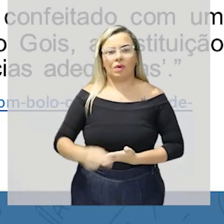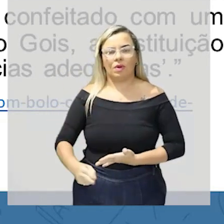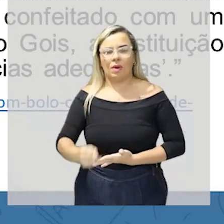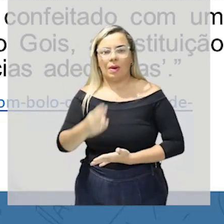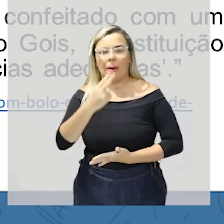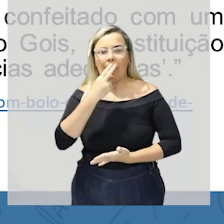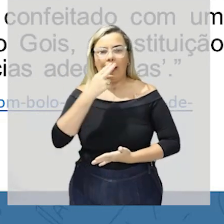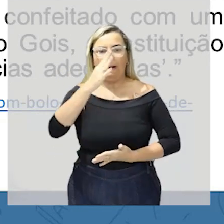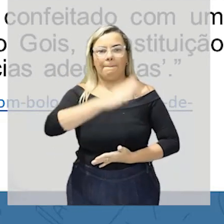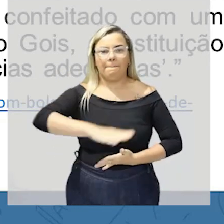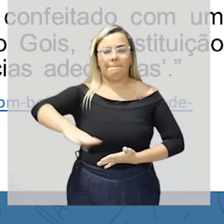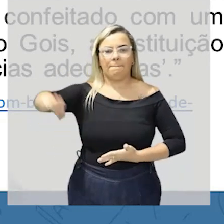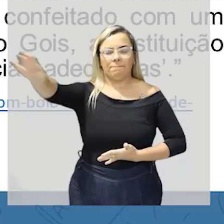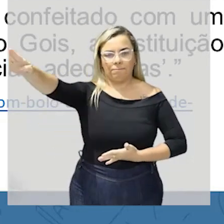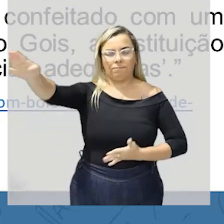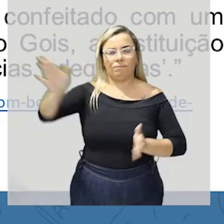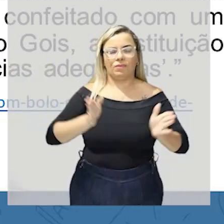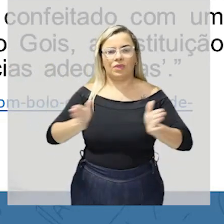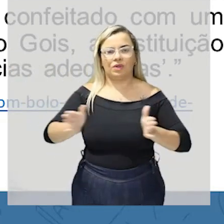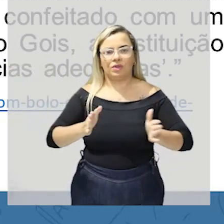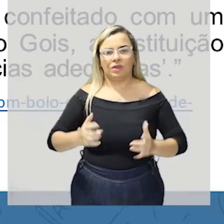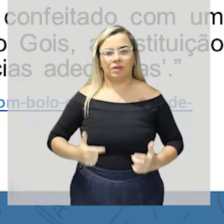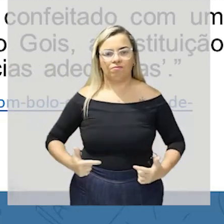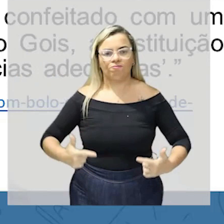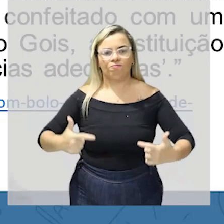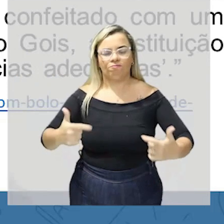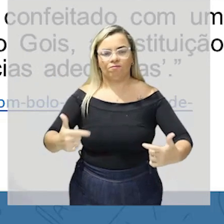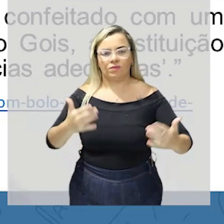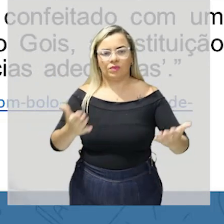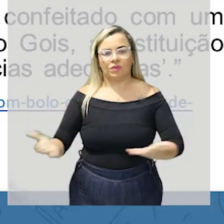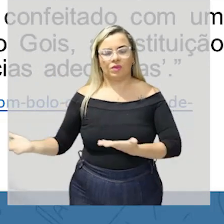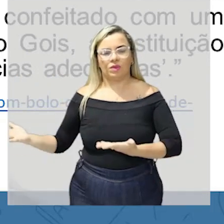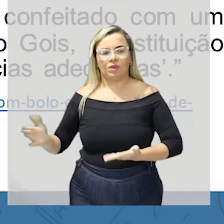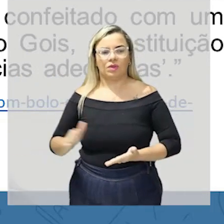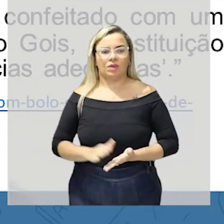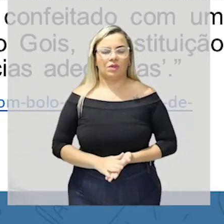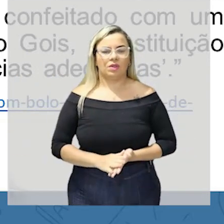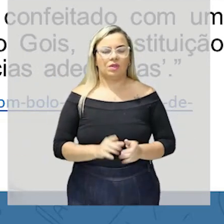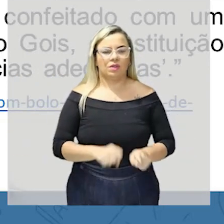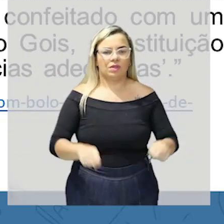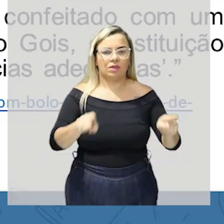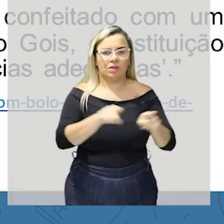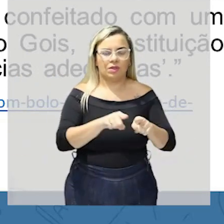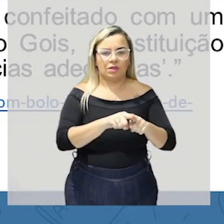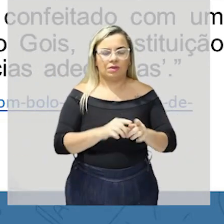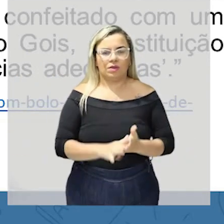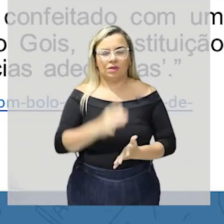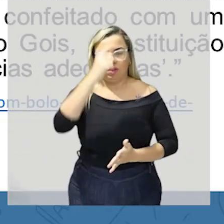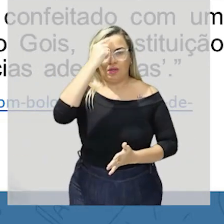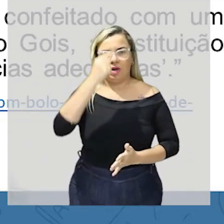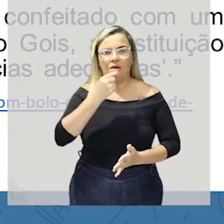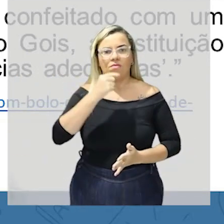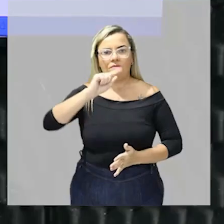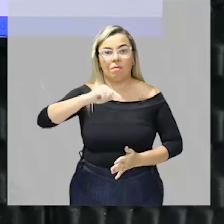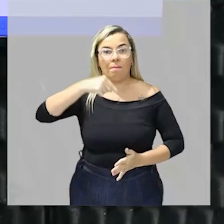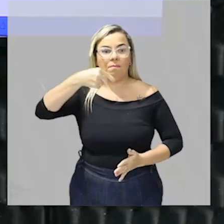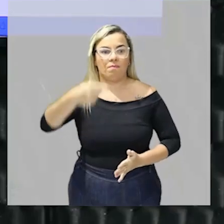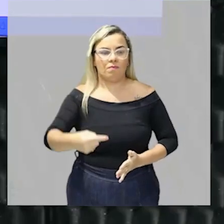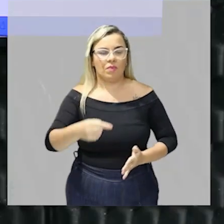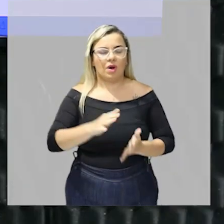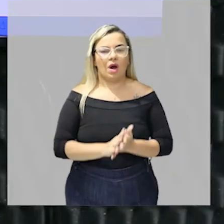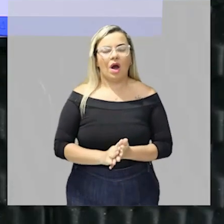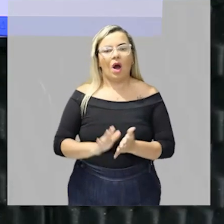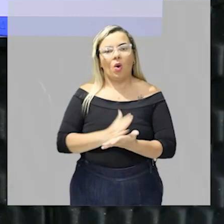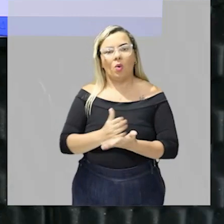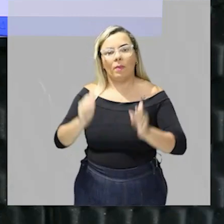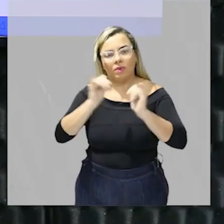no período entre guerras, Hitler. E aqui nós temos, logo abaixo da imagem, nós temos algumas informações